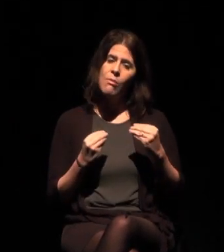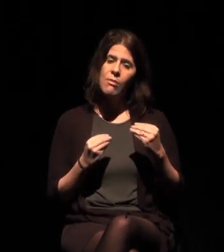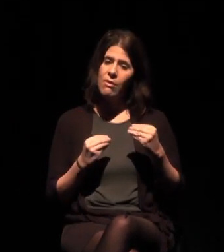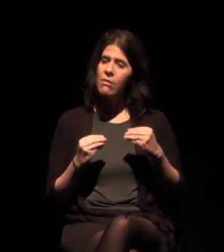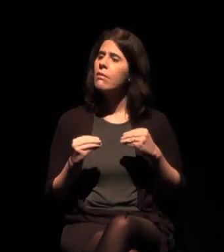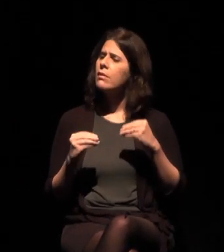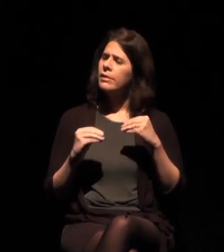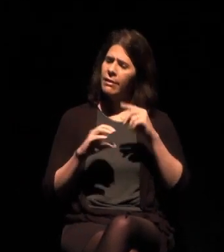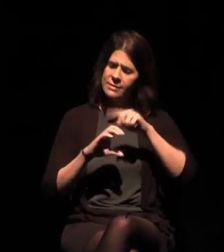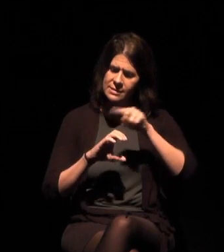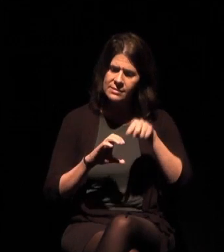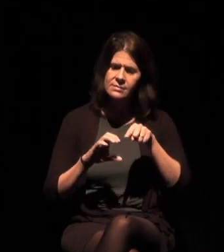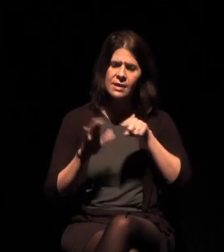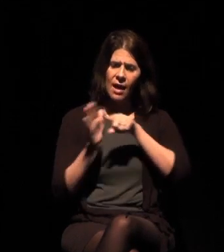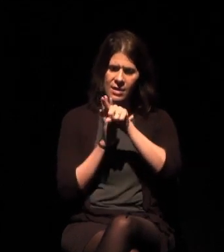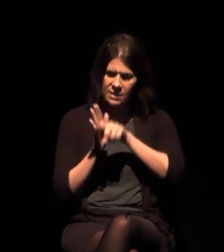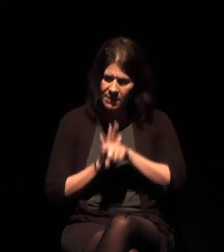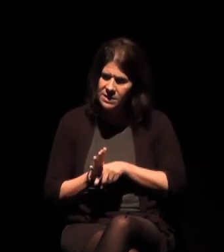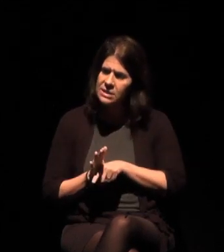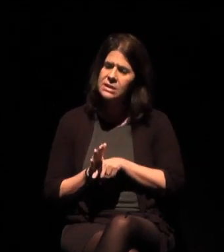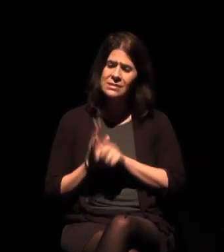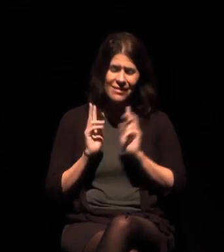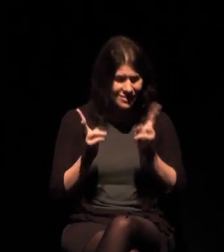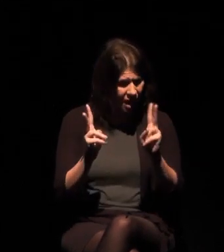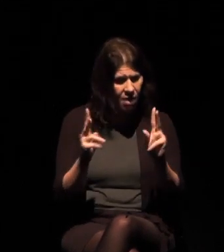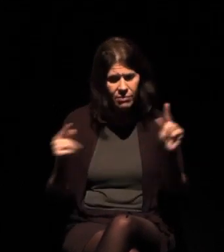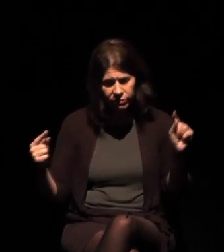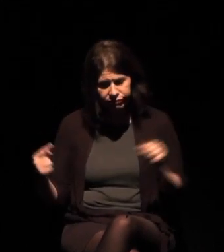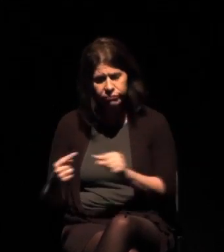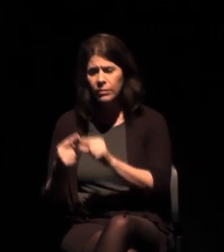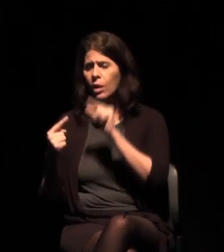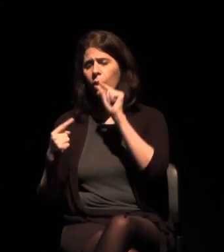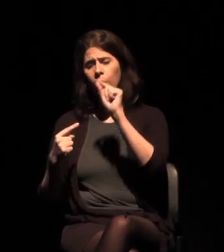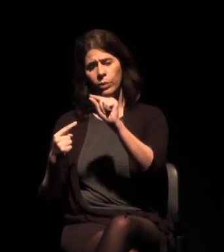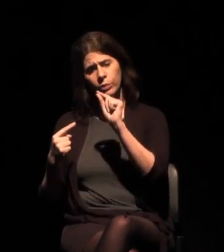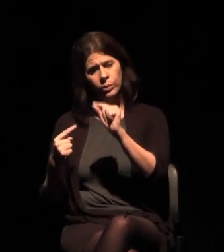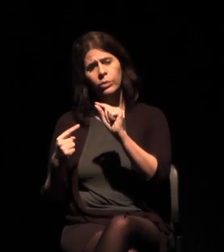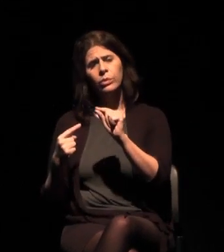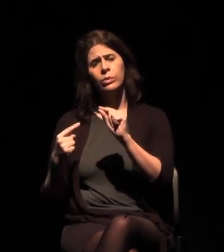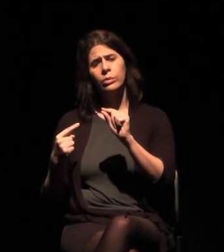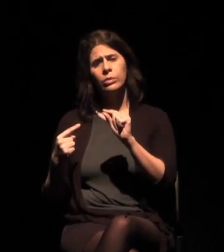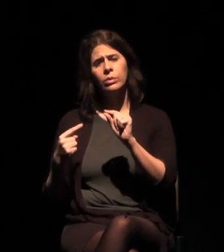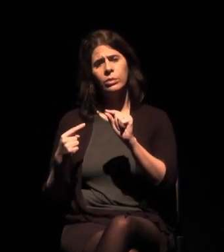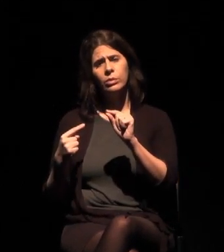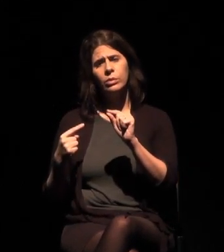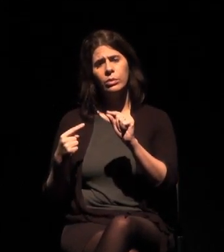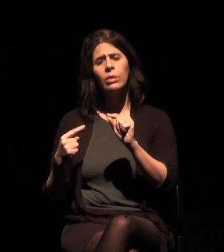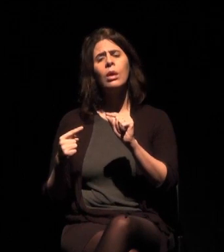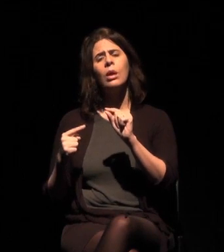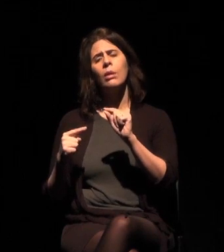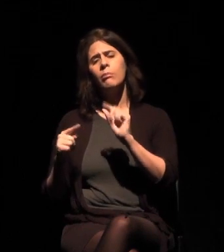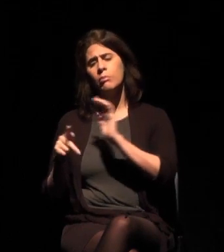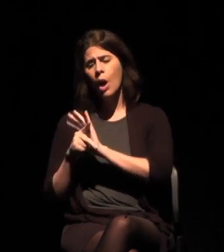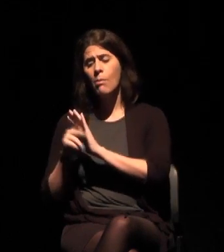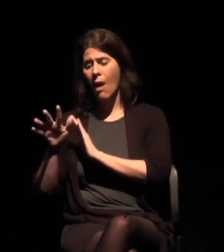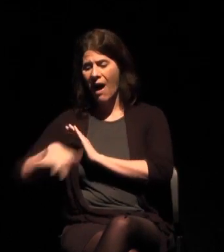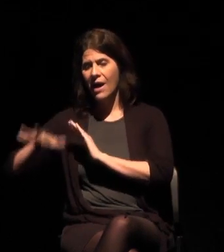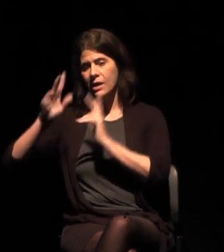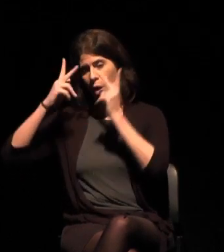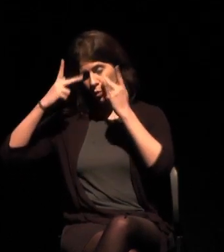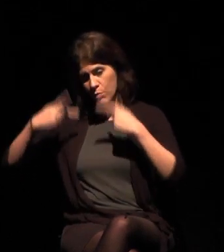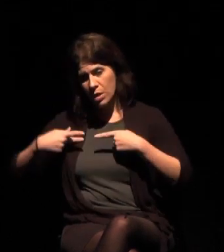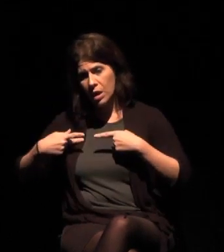de investigação sempre tiveram muito enquanto que apesar das humanidades menos